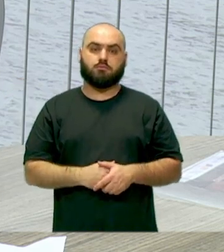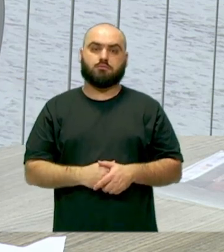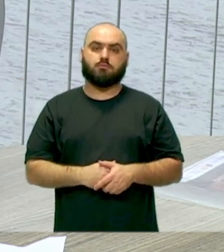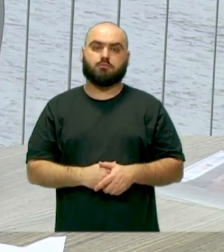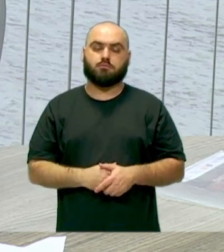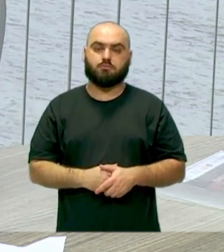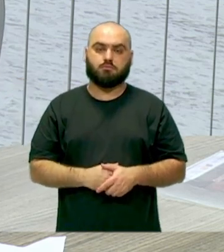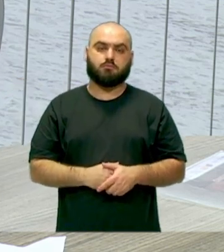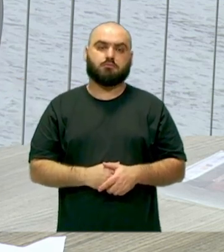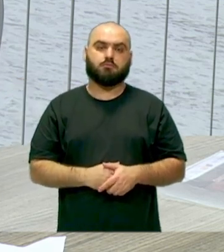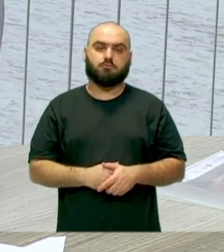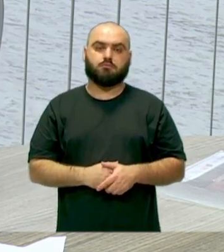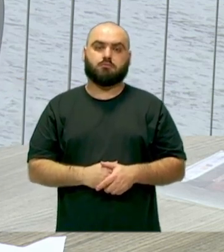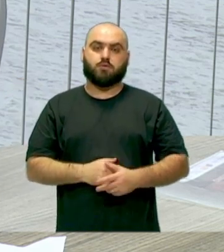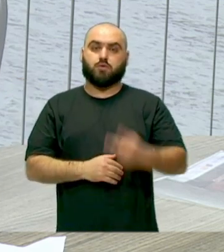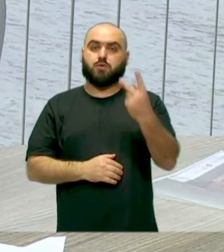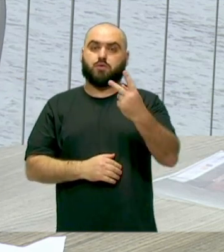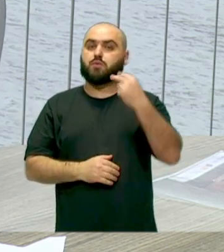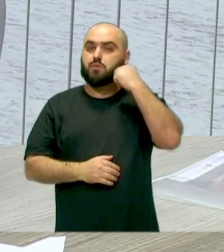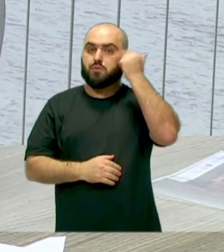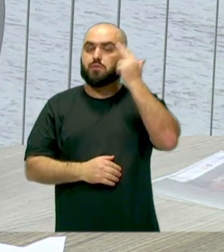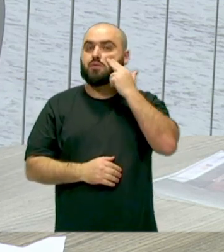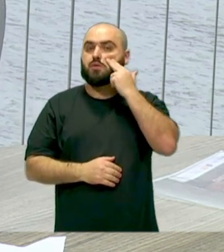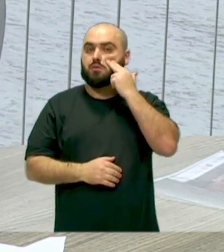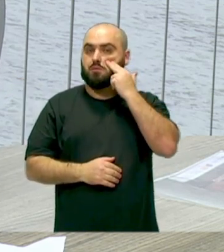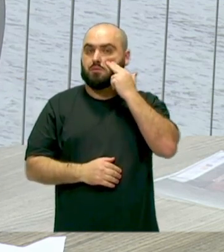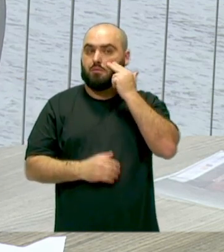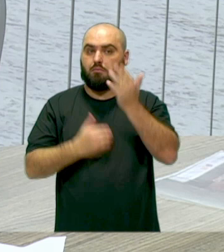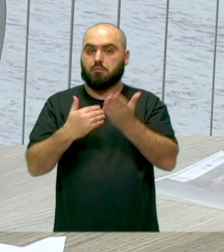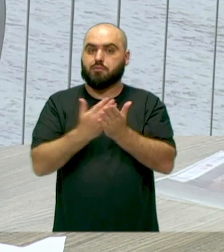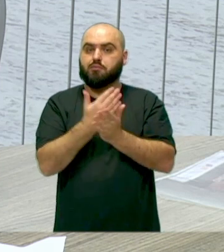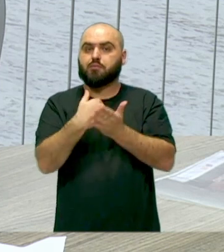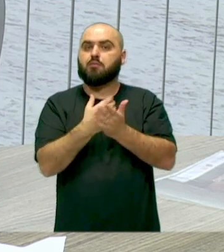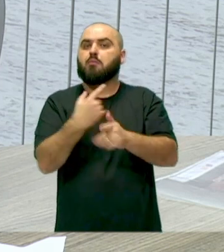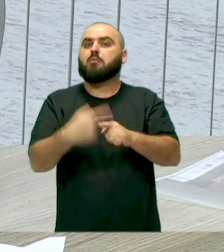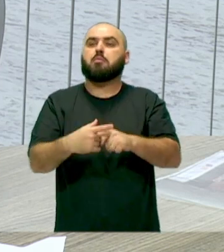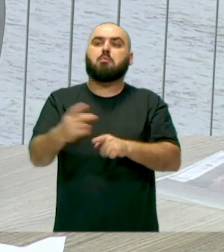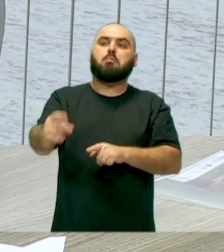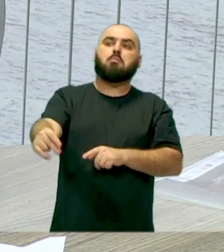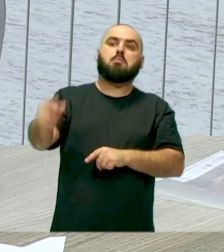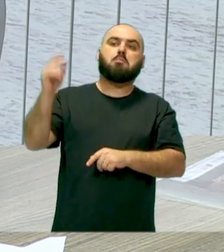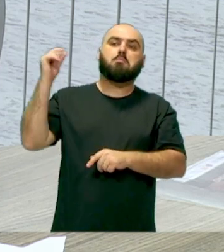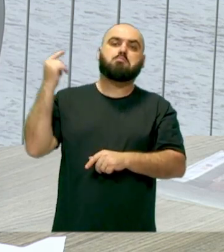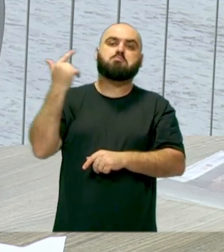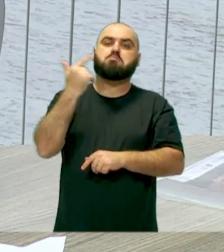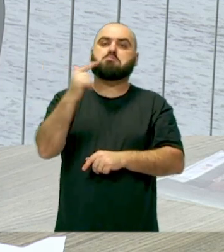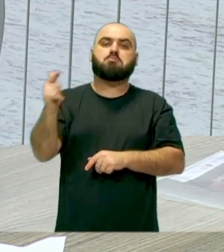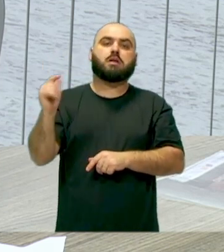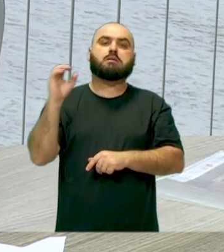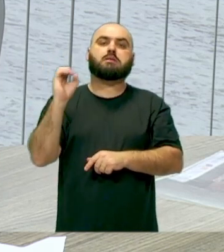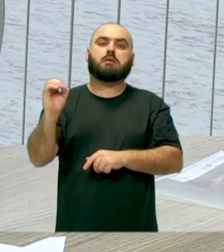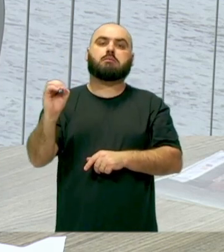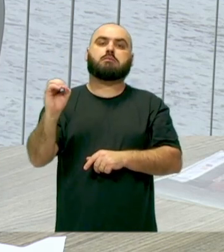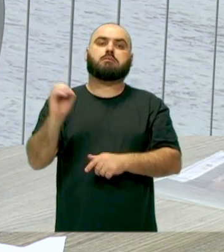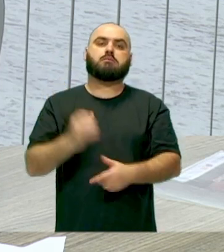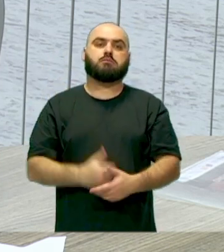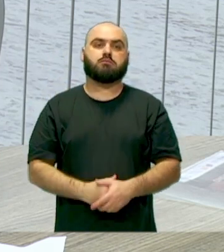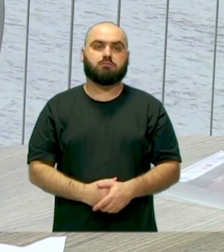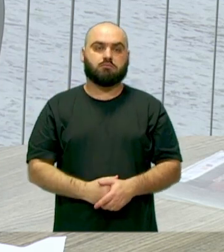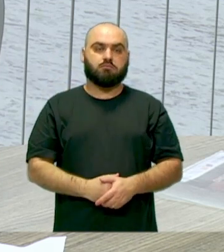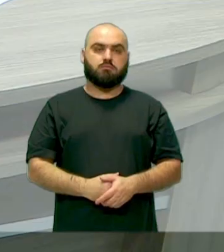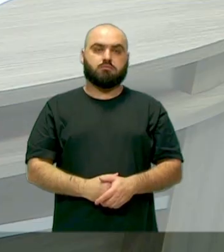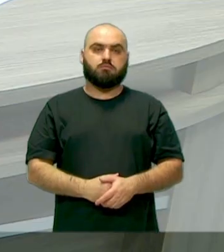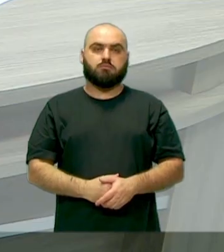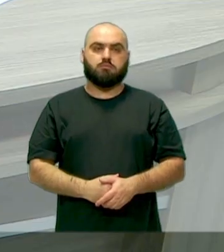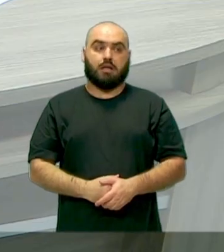né? Ter 2 negros para incomodar, porque quanto tempo passamos sem ter nenhum? E